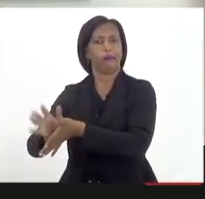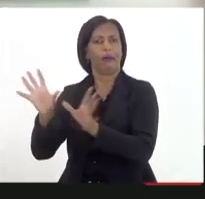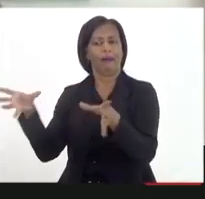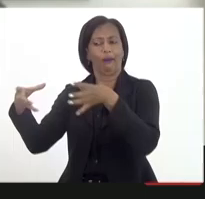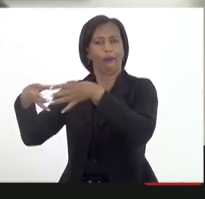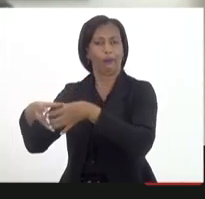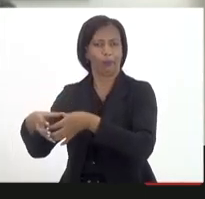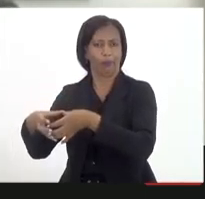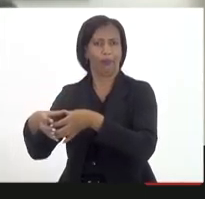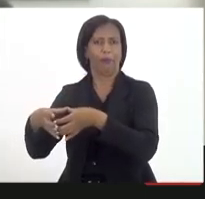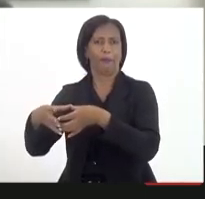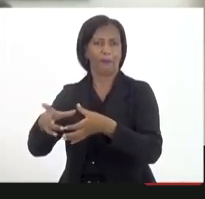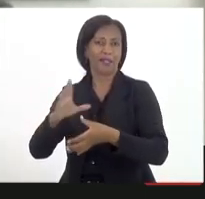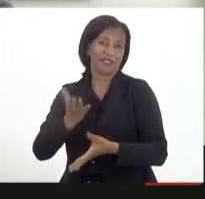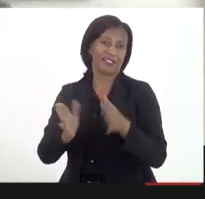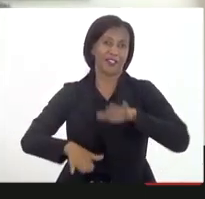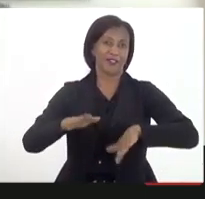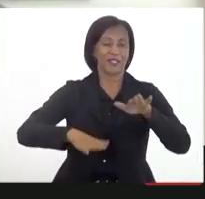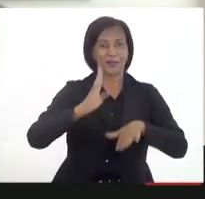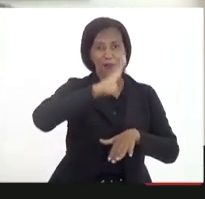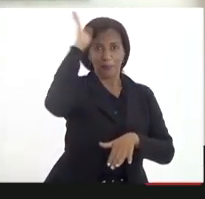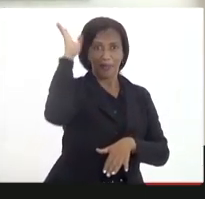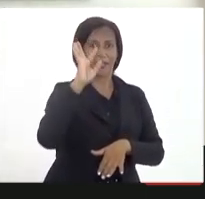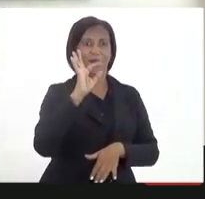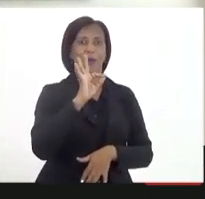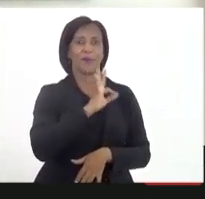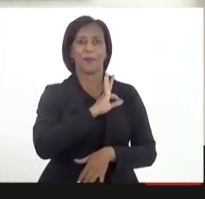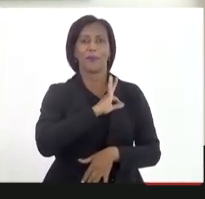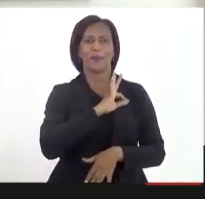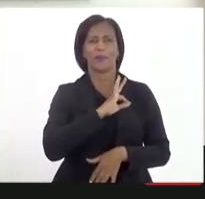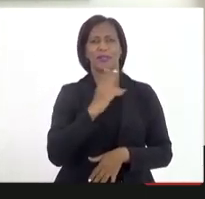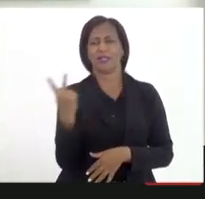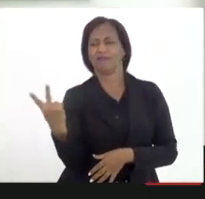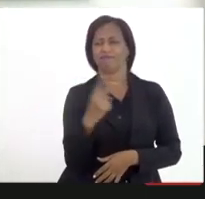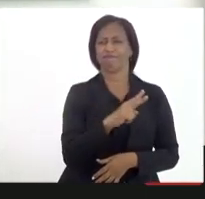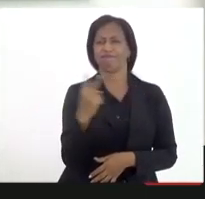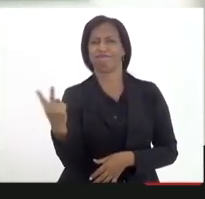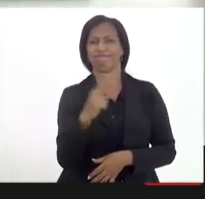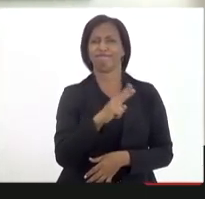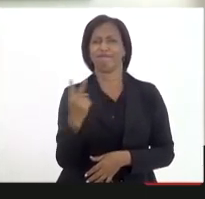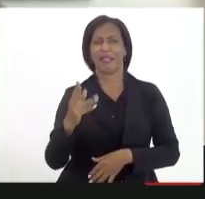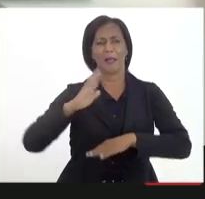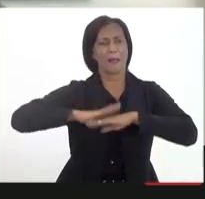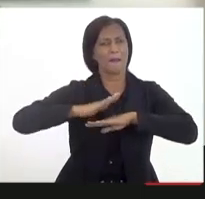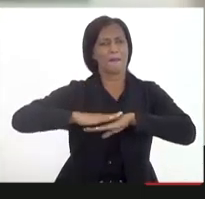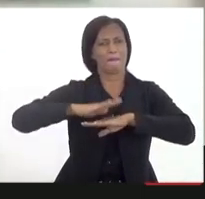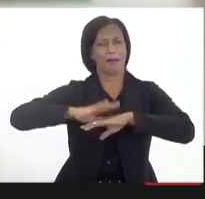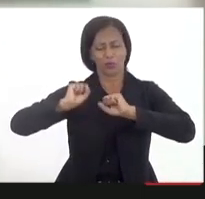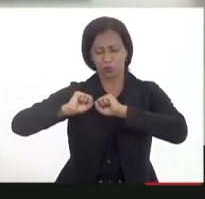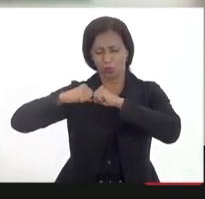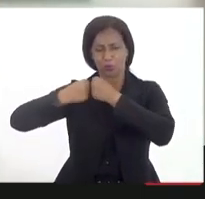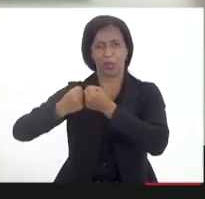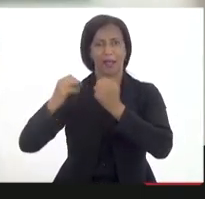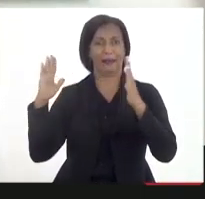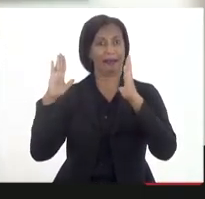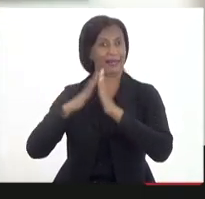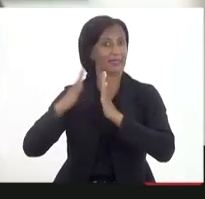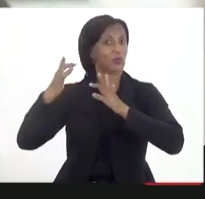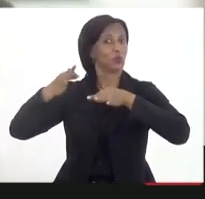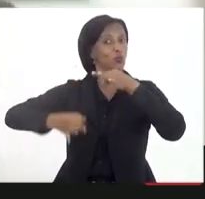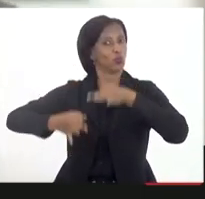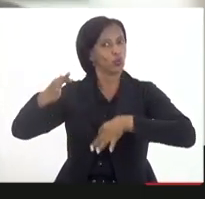em afirmar isso talvez o corpo de bombeiros EA Polícia Militar sejam as corporações que mais corte na própria carne mas que isso seja feita com